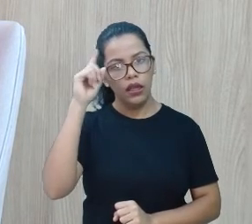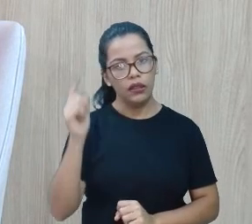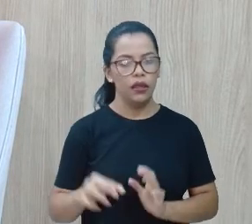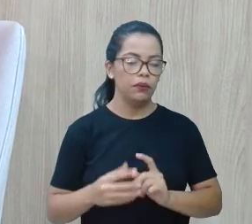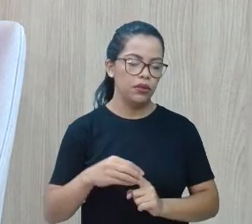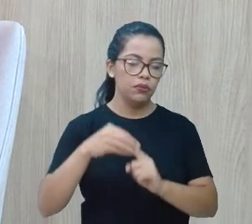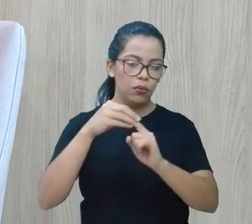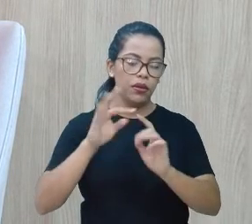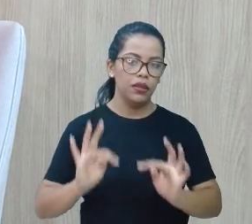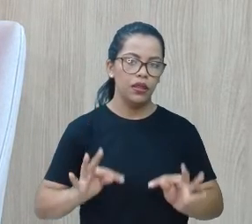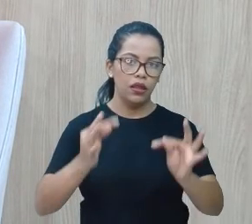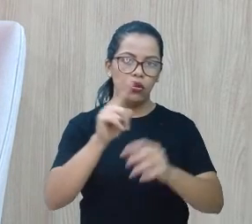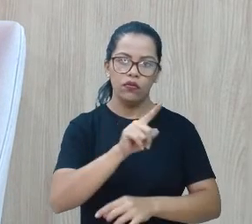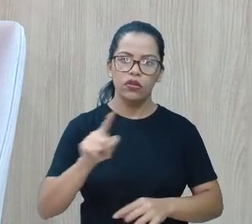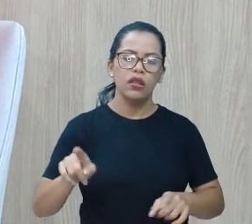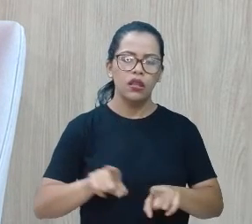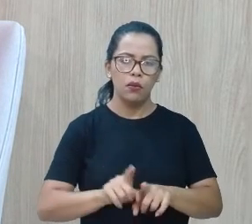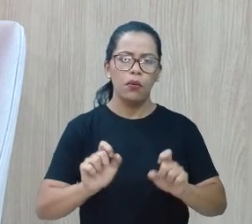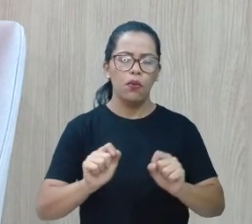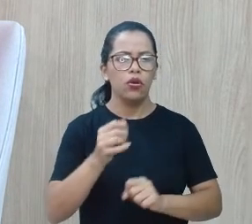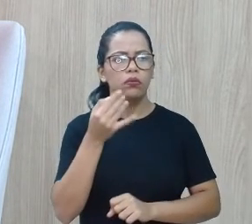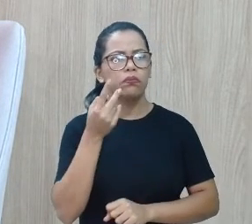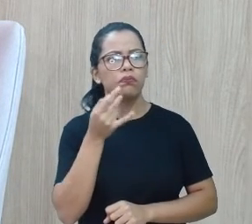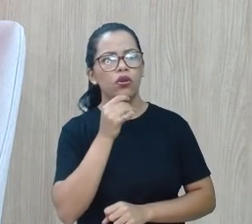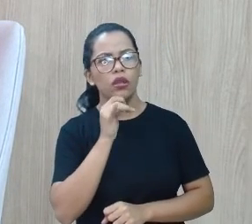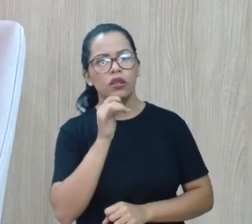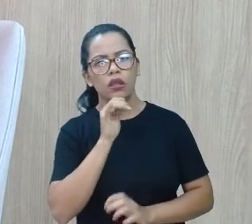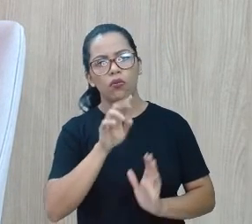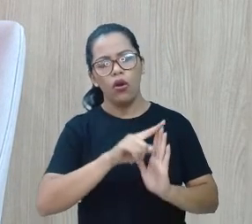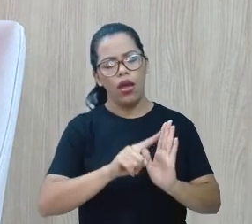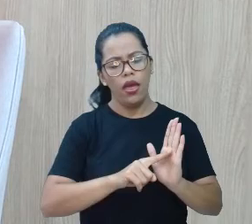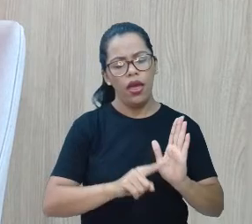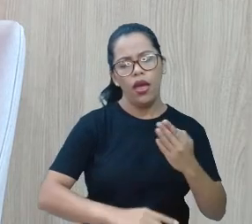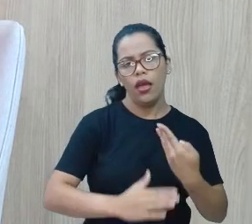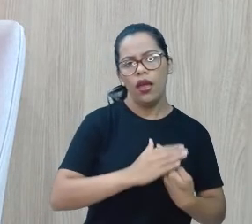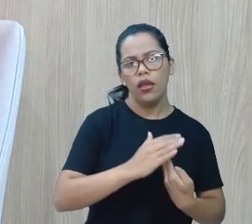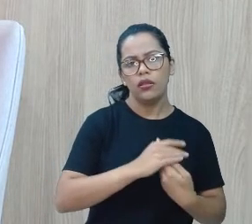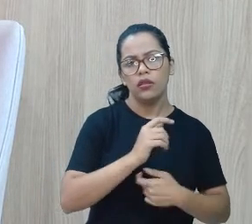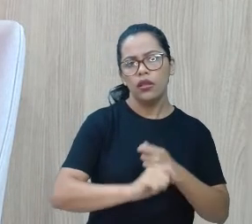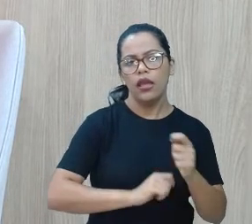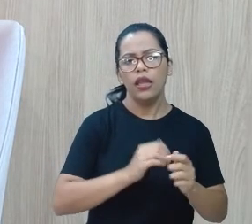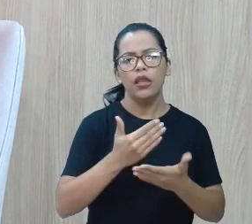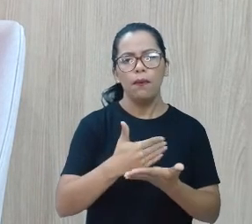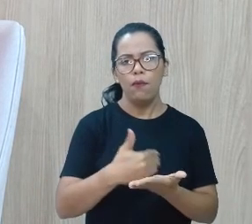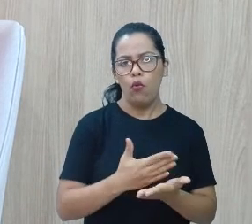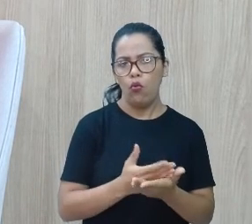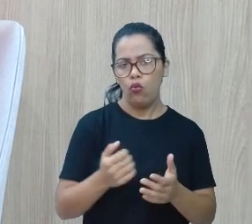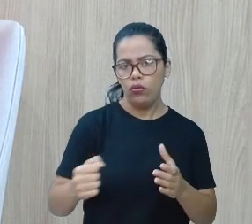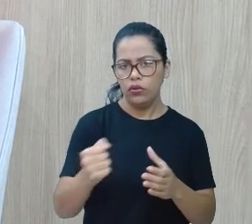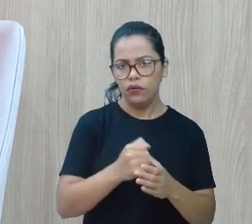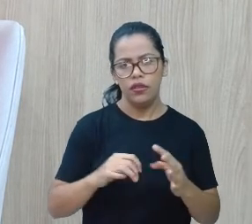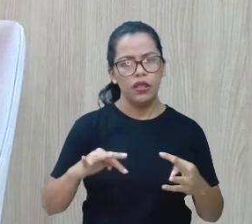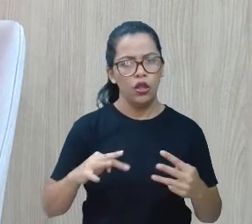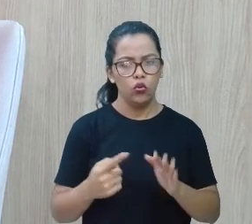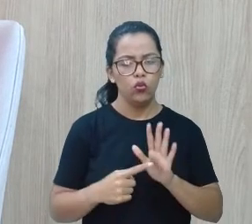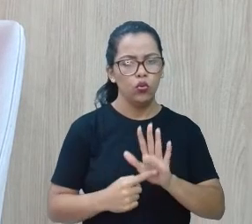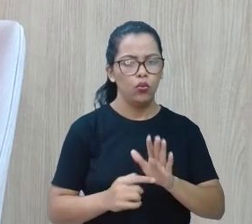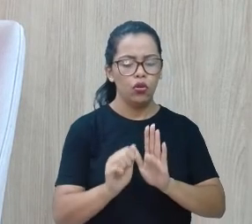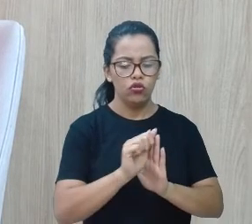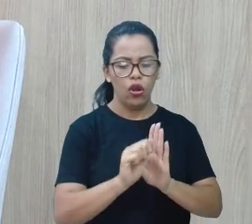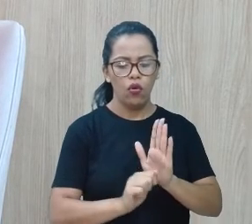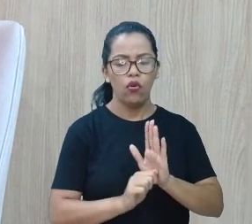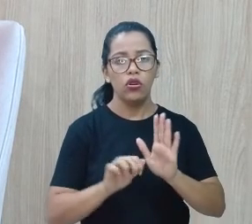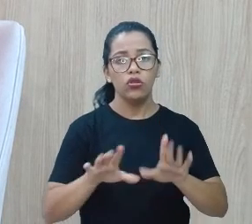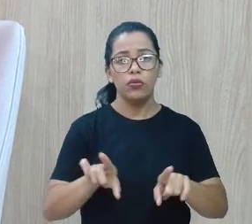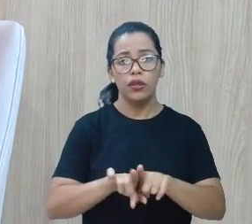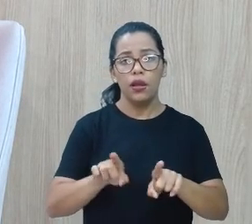tá certo? Mas você pode ir até, por exemplo, a uma receita de bolo, como ela falou, tudo isso indica um algoritmo. E essa ideia do fluxograma,